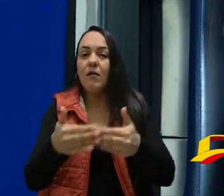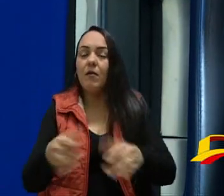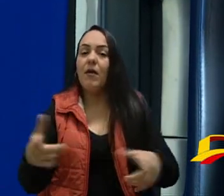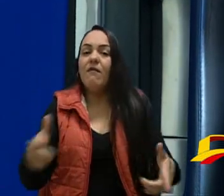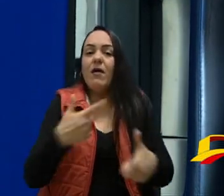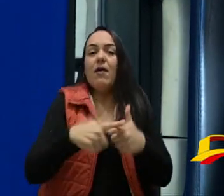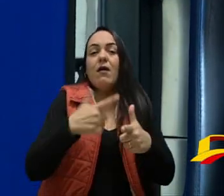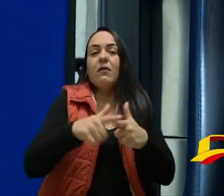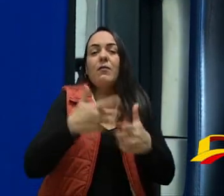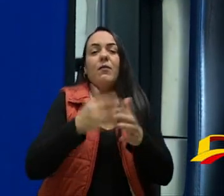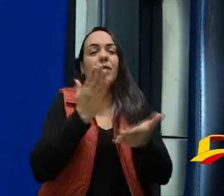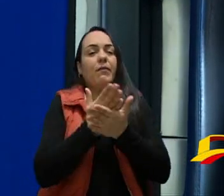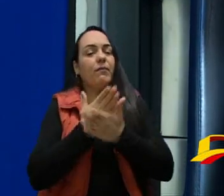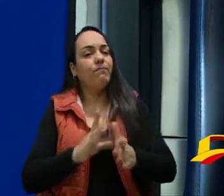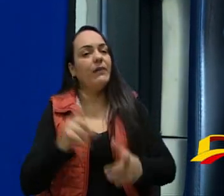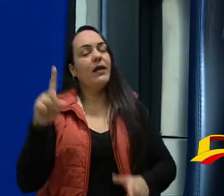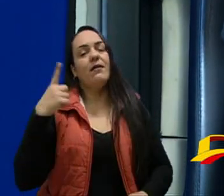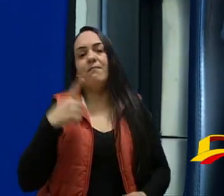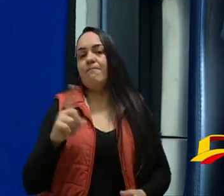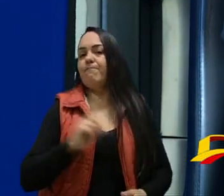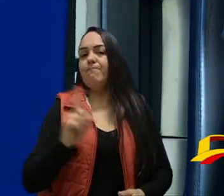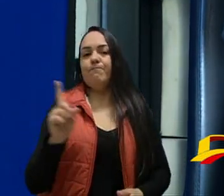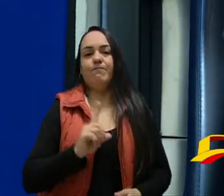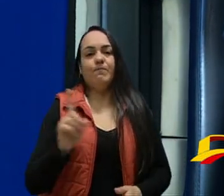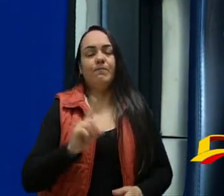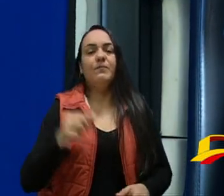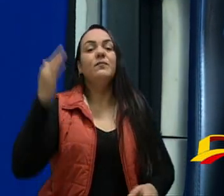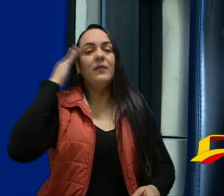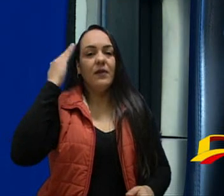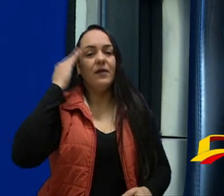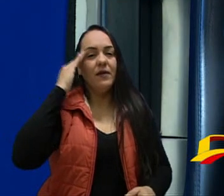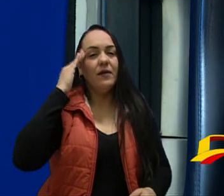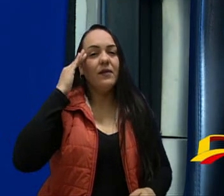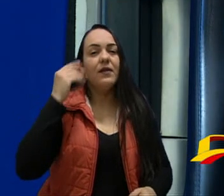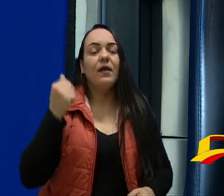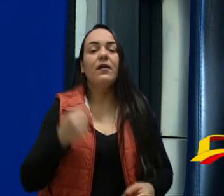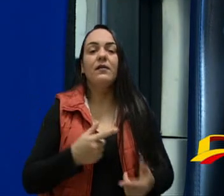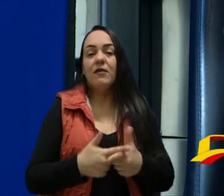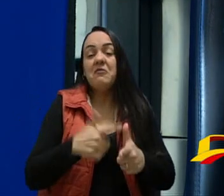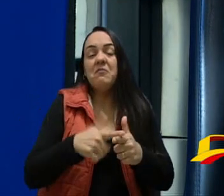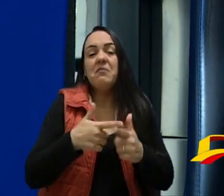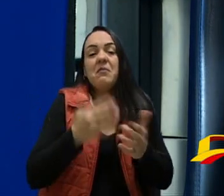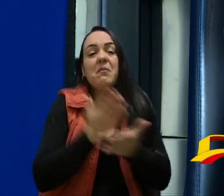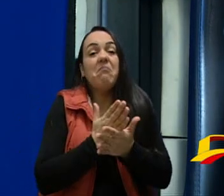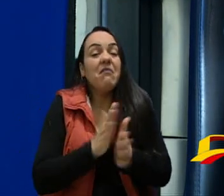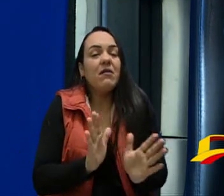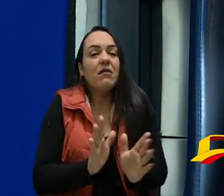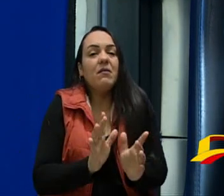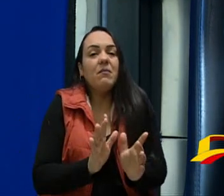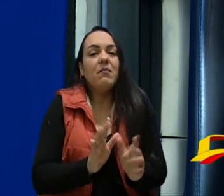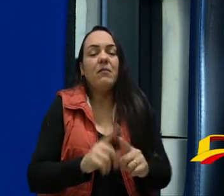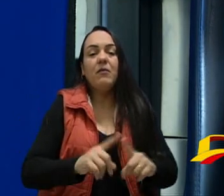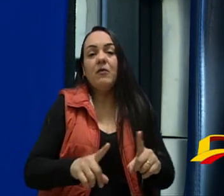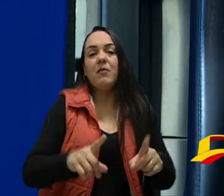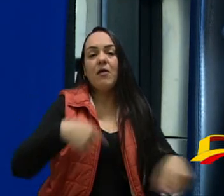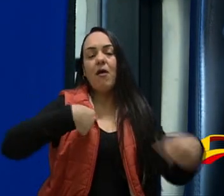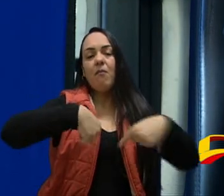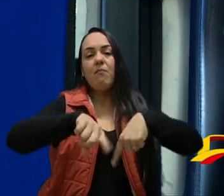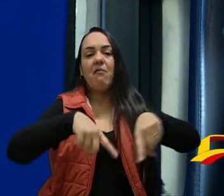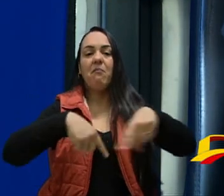está resolvido quando nós sabemos que não estão mas é atende achar né que a uma uma